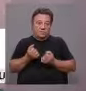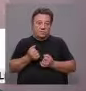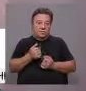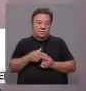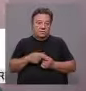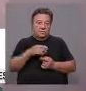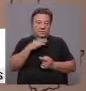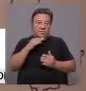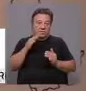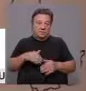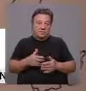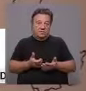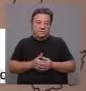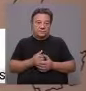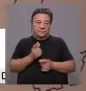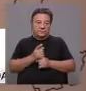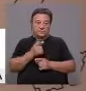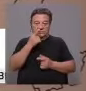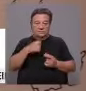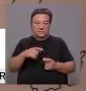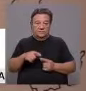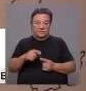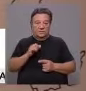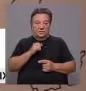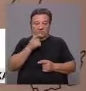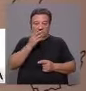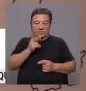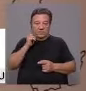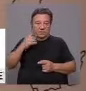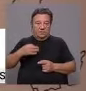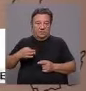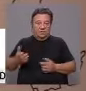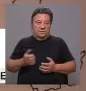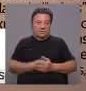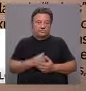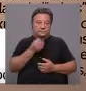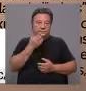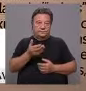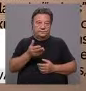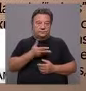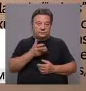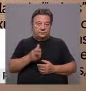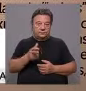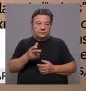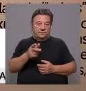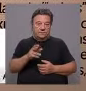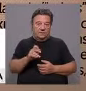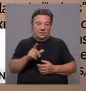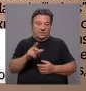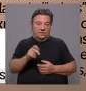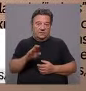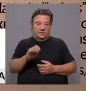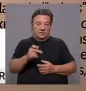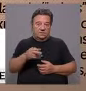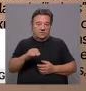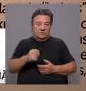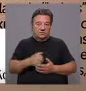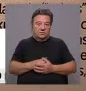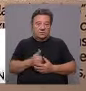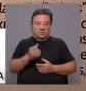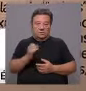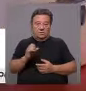um pouco menos, enquanto cidadãos, nos nossos hábitos diários. Muito obrigada, doutora Carla Sousa Santos,